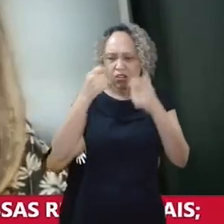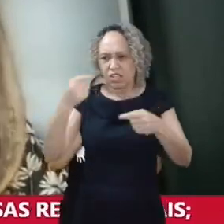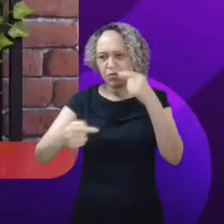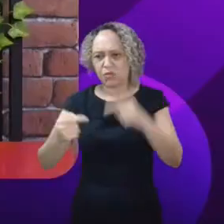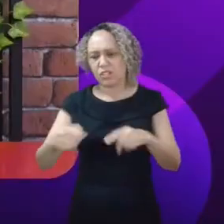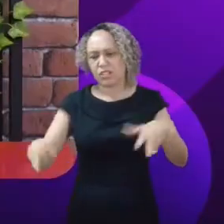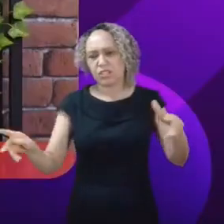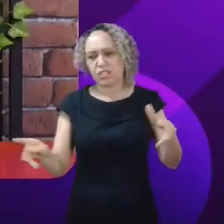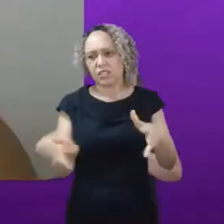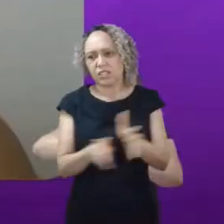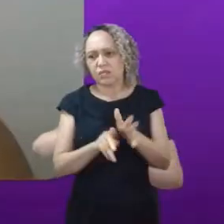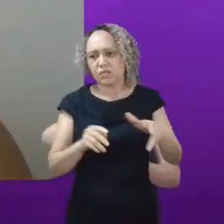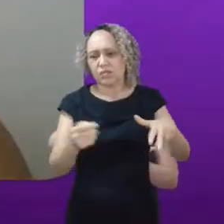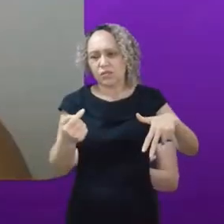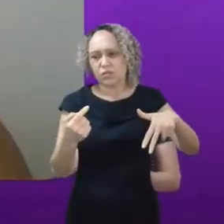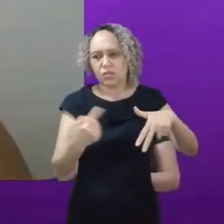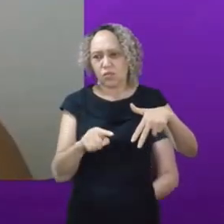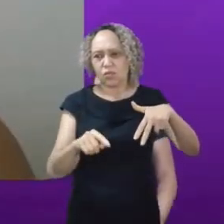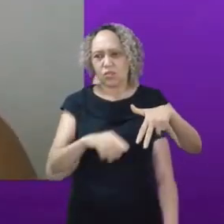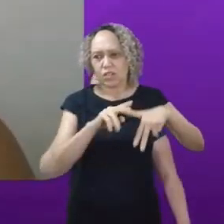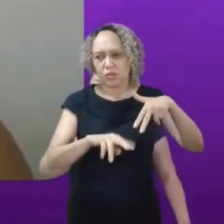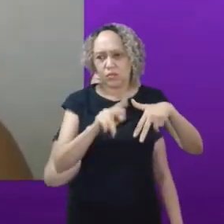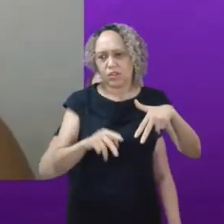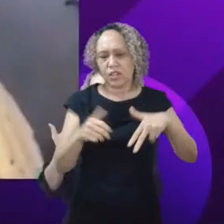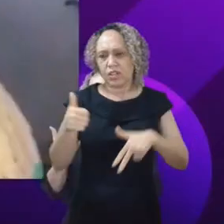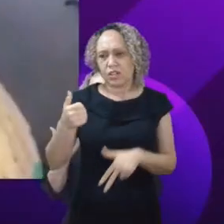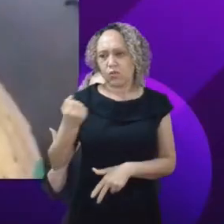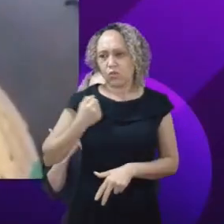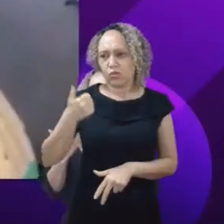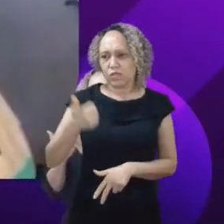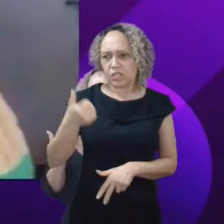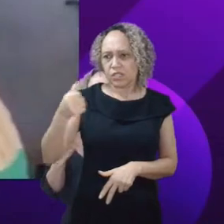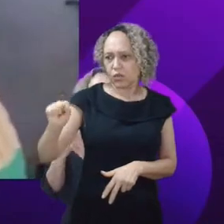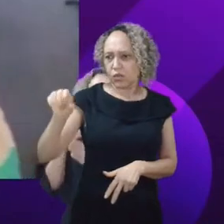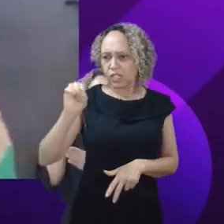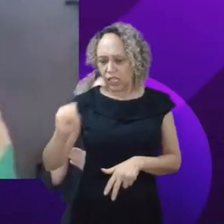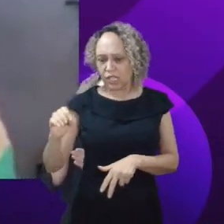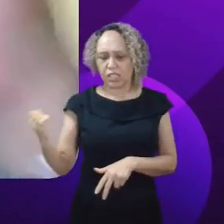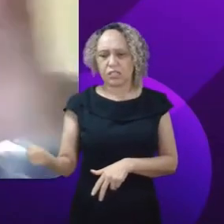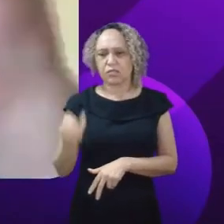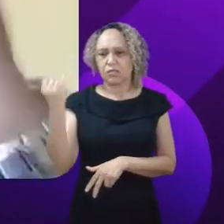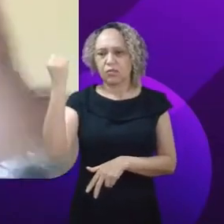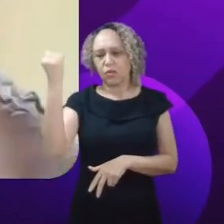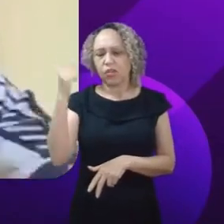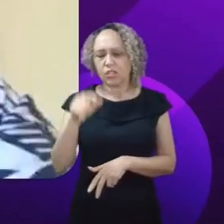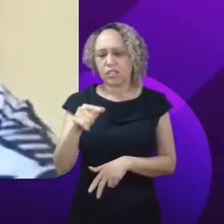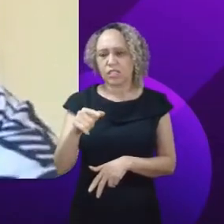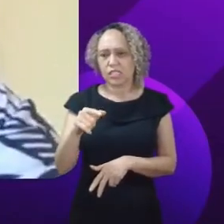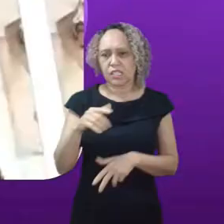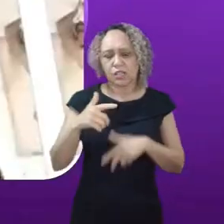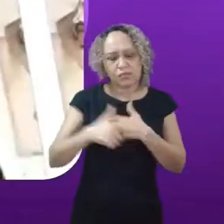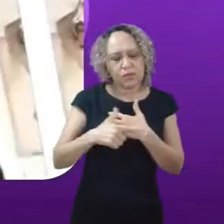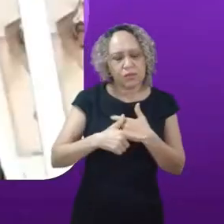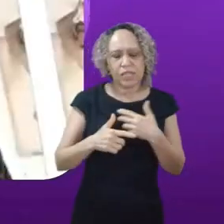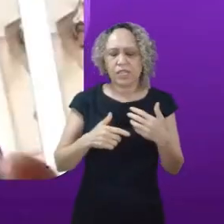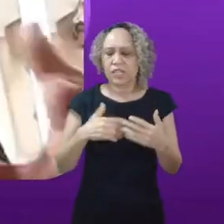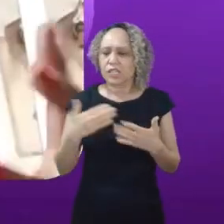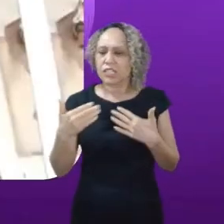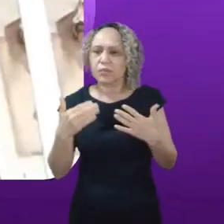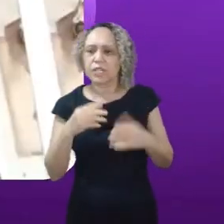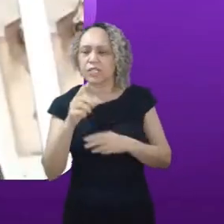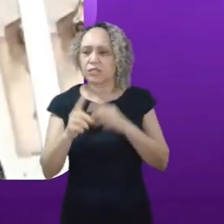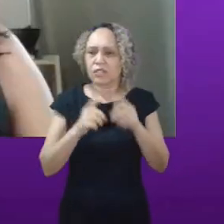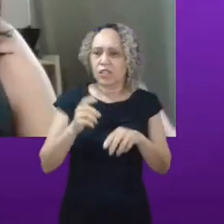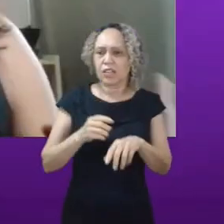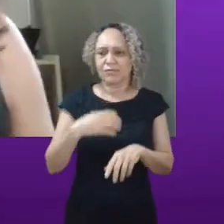de direitos. O LIC 180 tem papel importante e também vai estabelecer um diálogo. A importância da rotatividade. Que eu senti